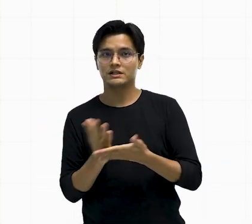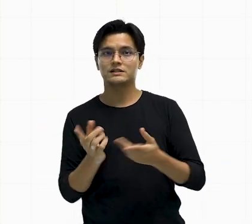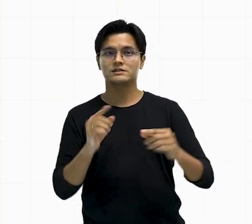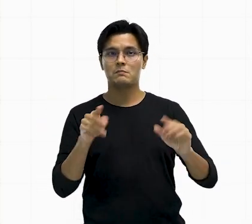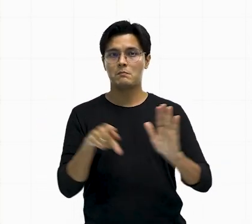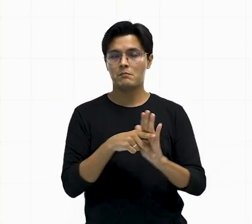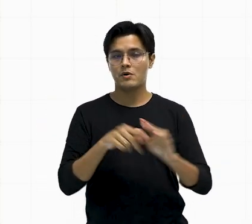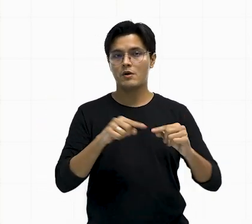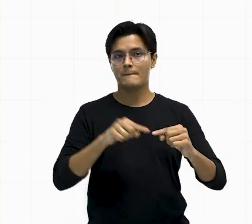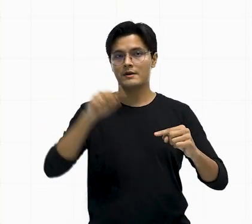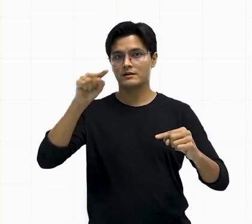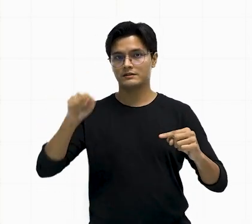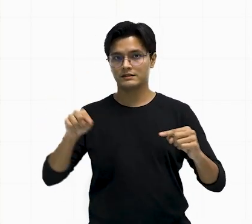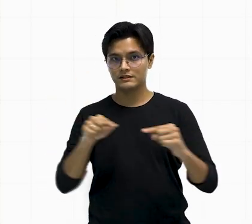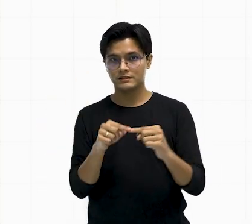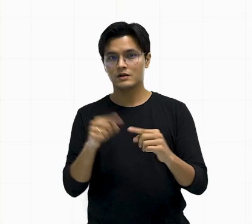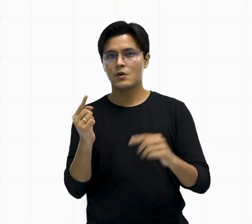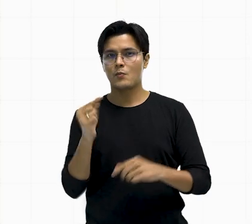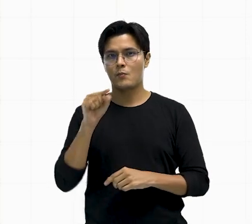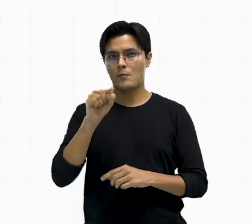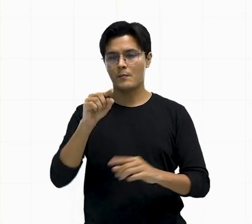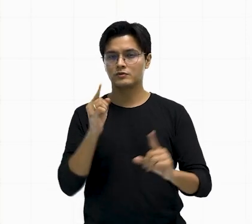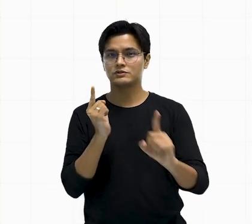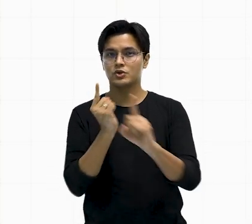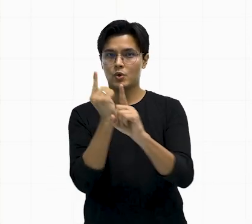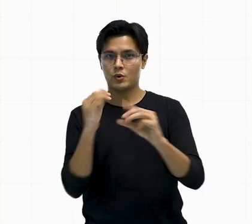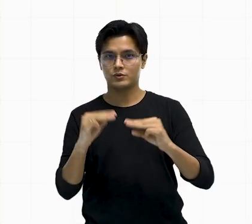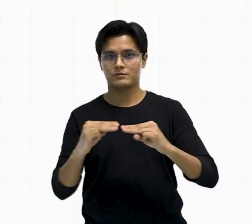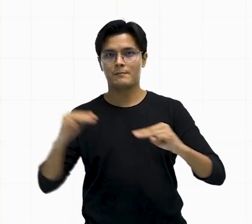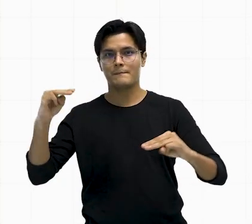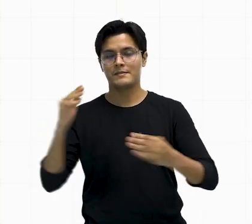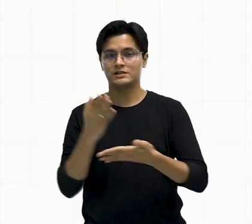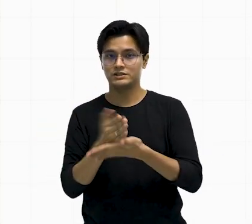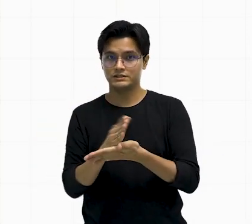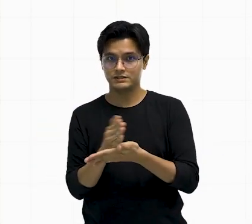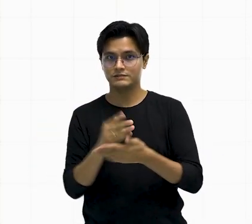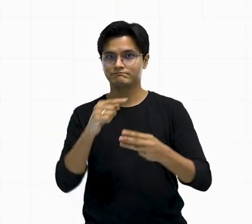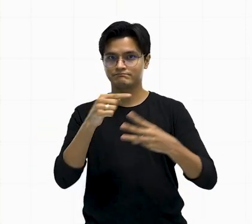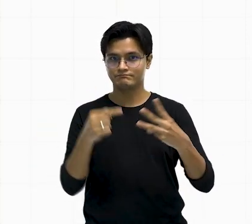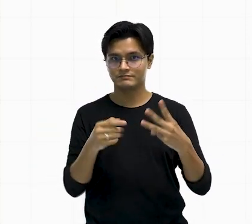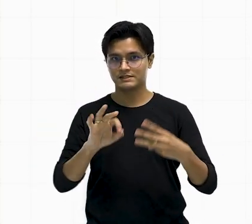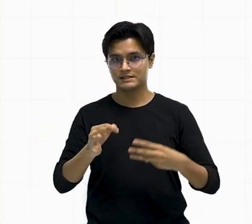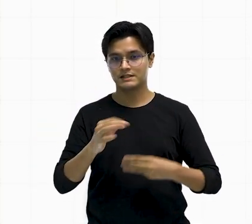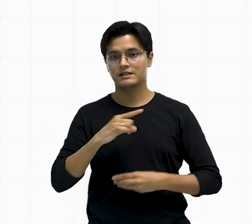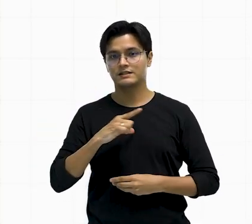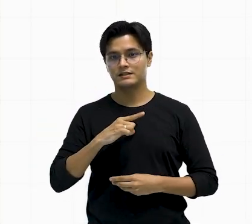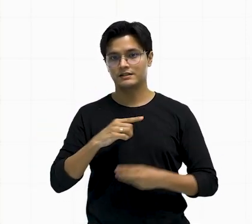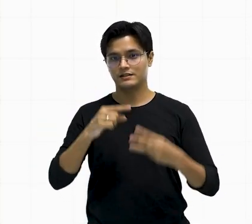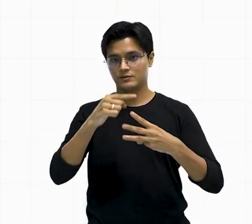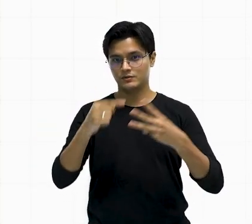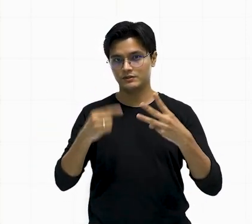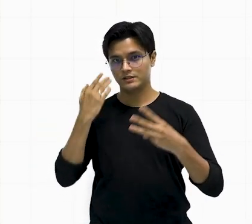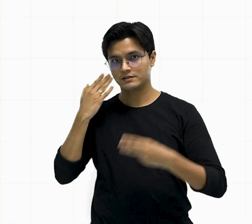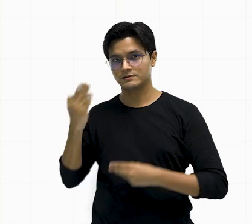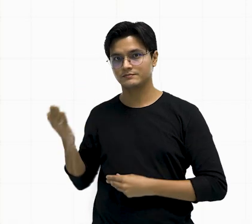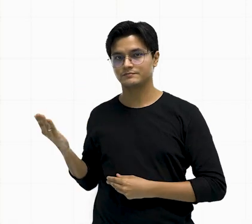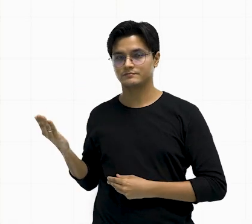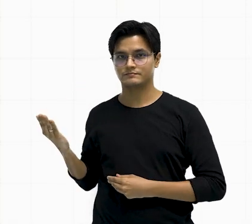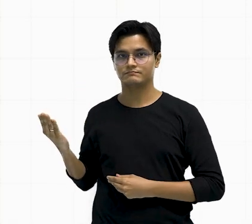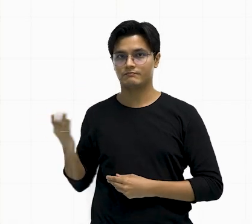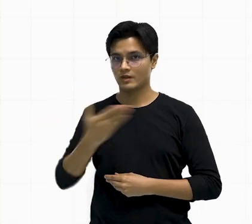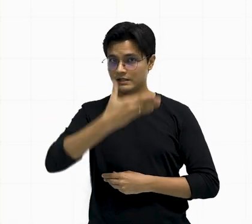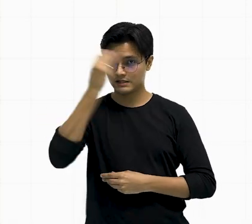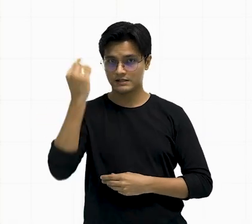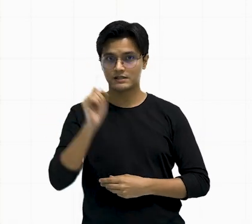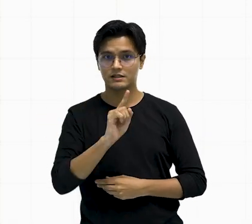de encontro das 3 medianas. Vejamos, nós temos aí então as 3 medianas, não se